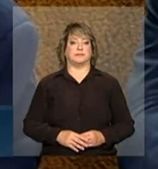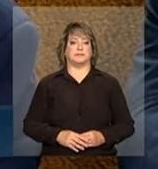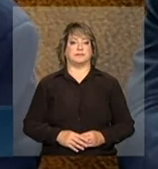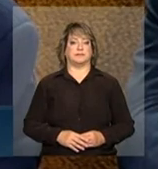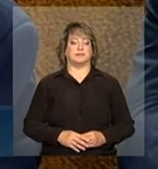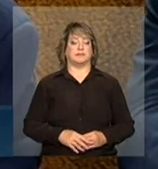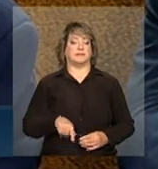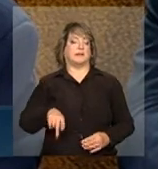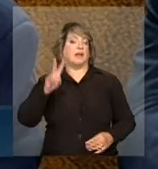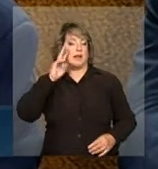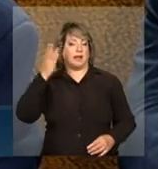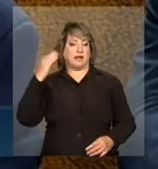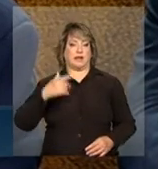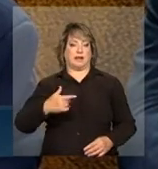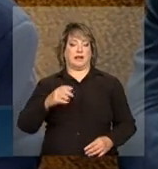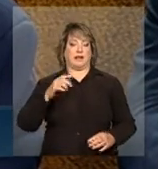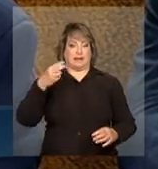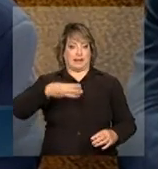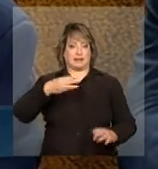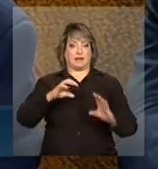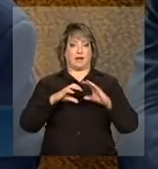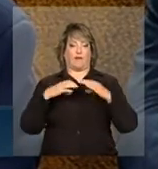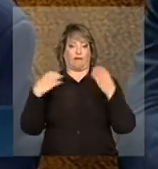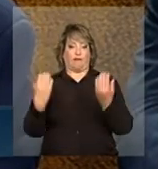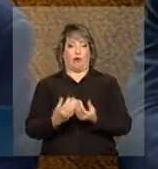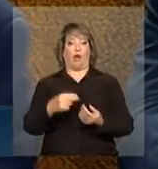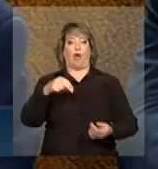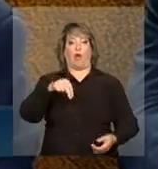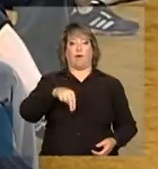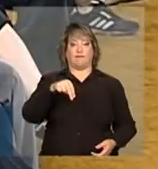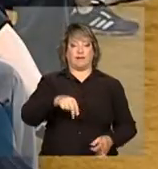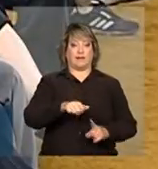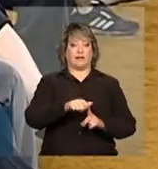terceiro Fórum de novembro de